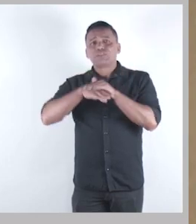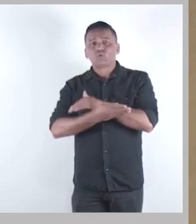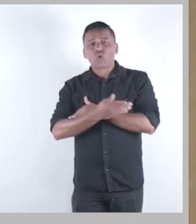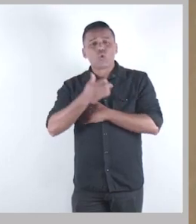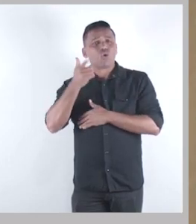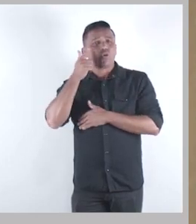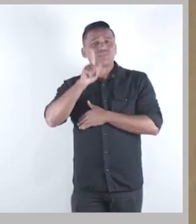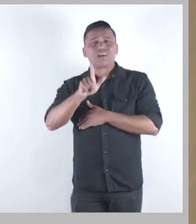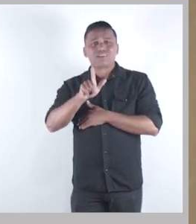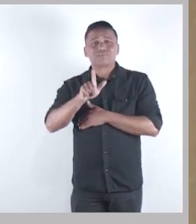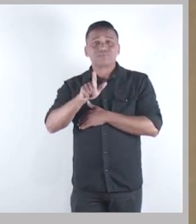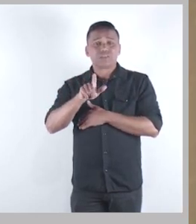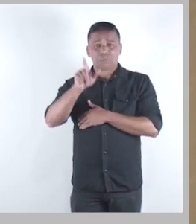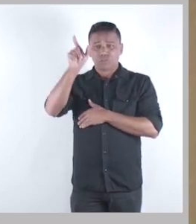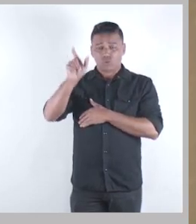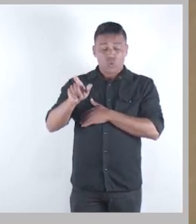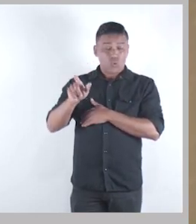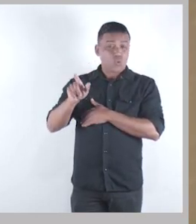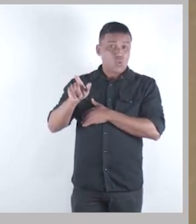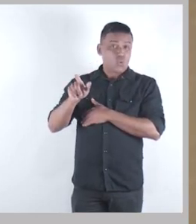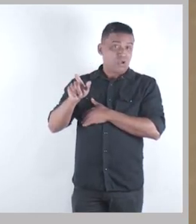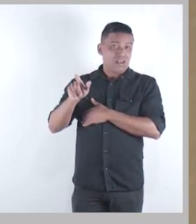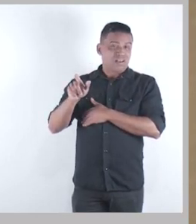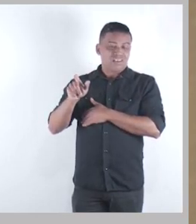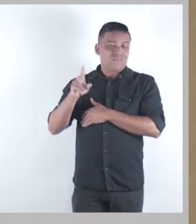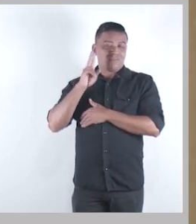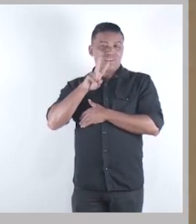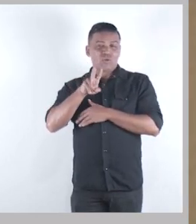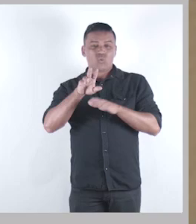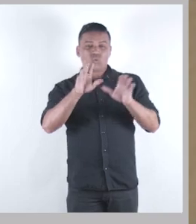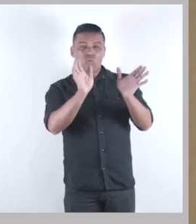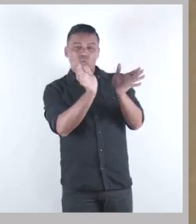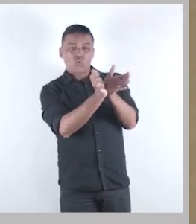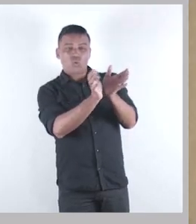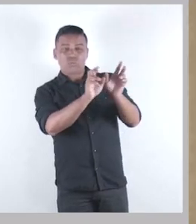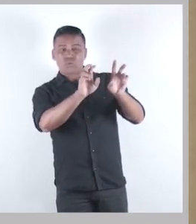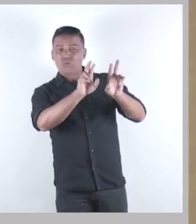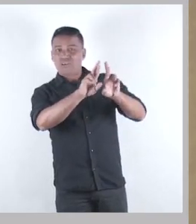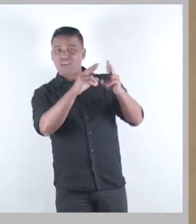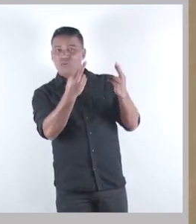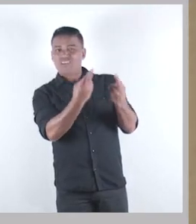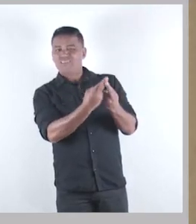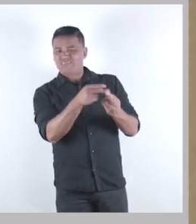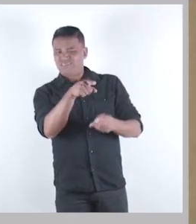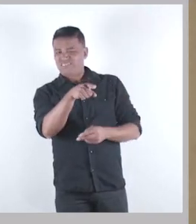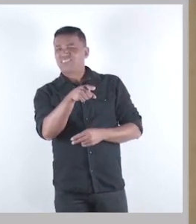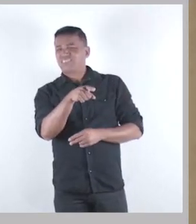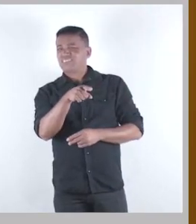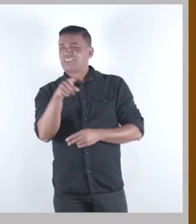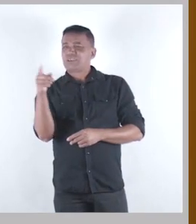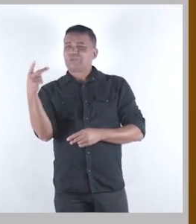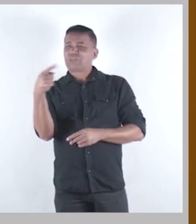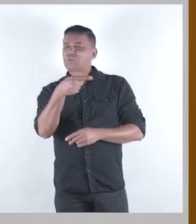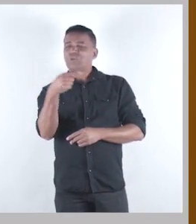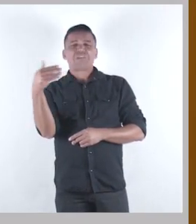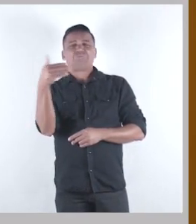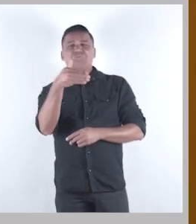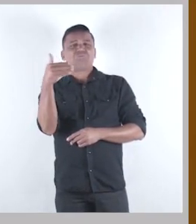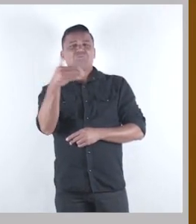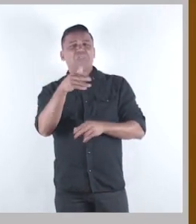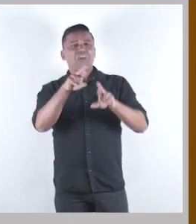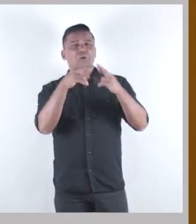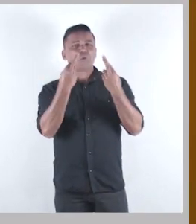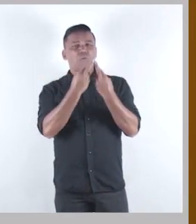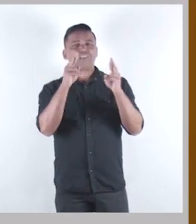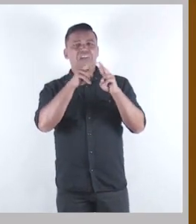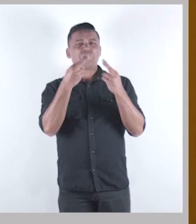que gostava de ler, mas só de nos verem reunidos num jardim a ler, pensou, bom, se essa gente se reúne sempre para Deve ler, ter